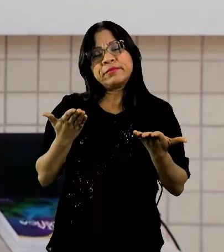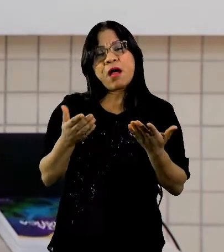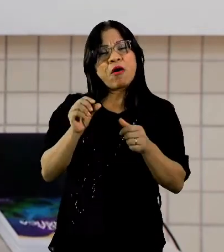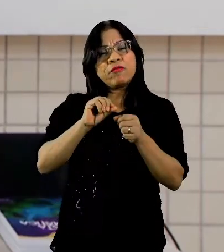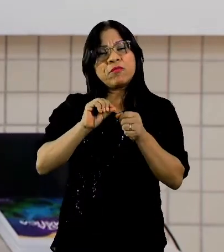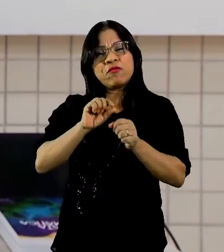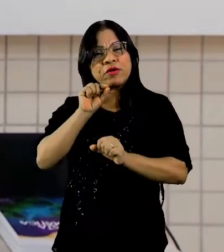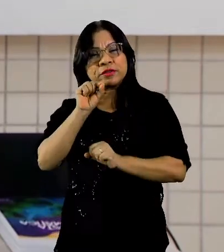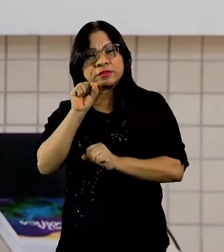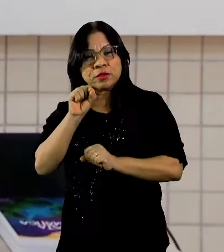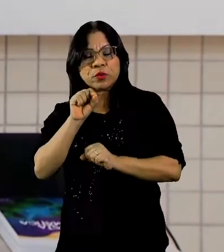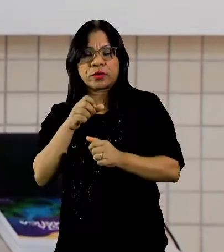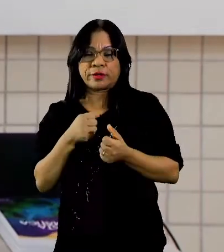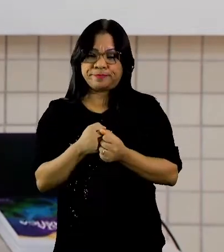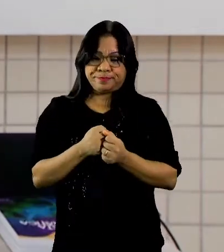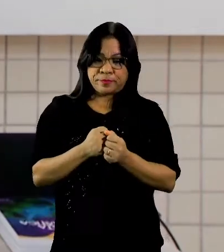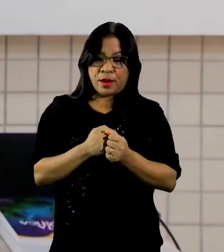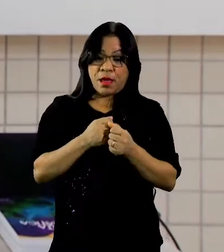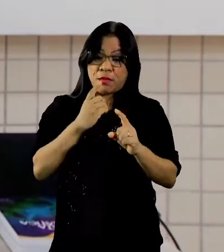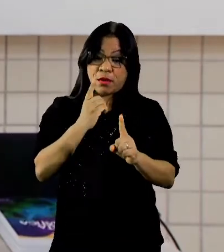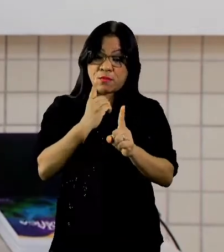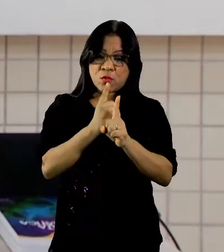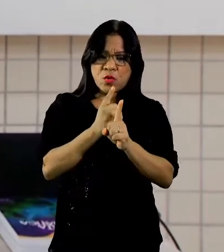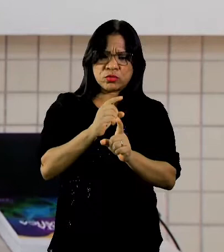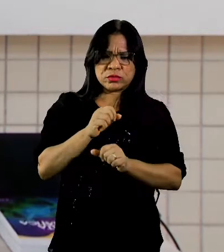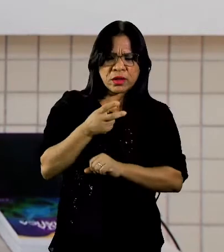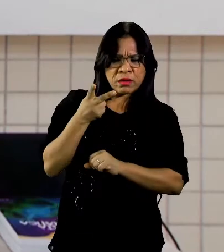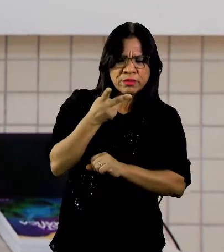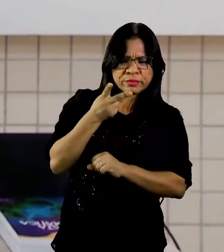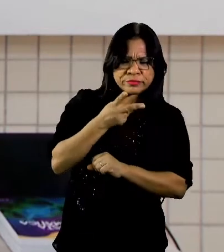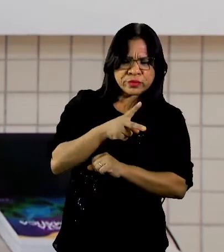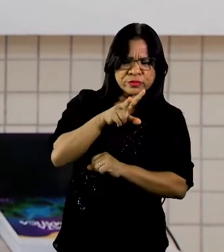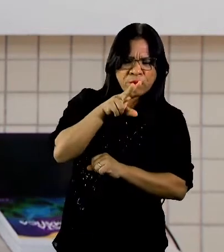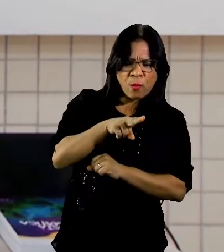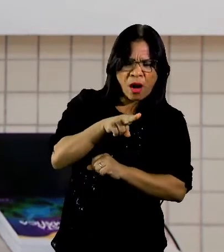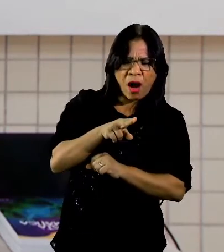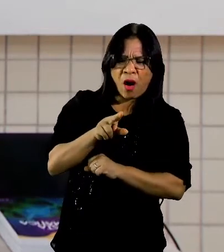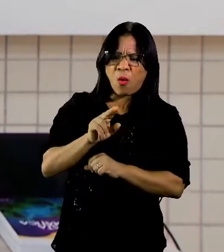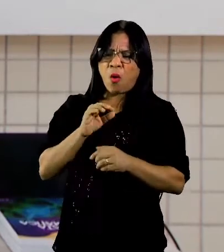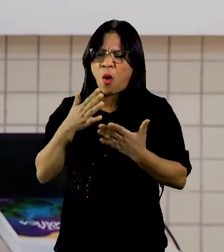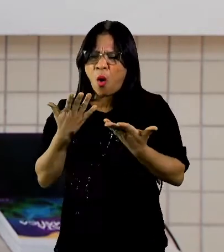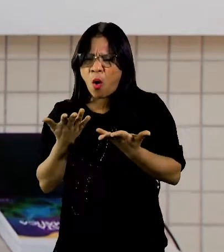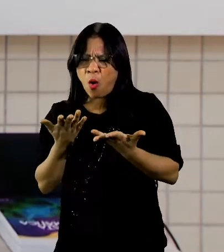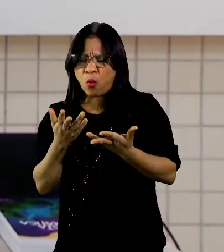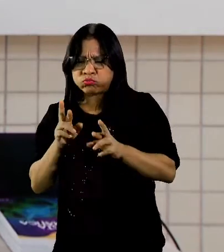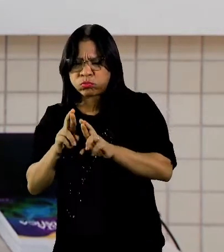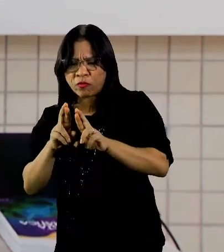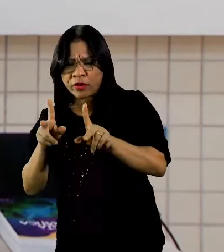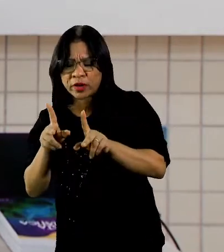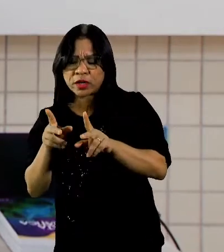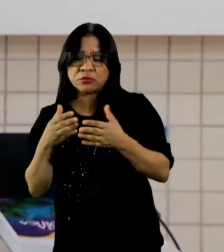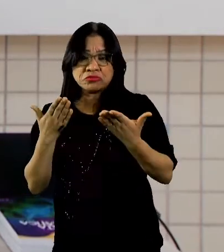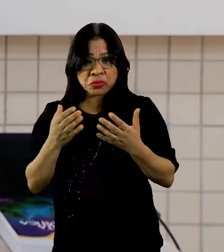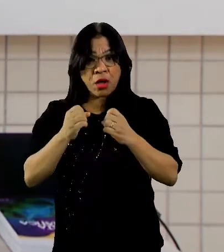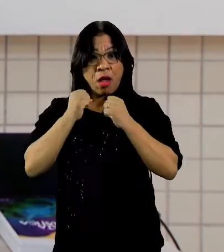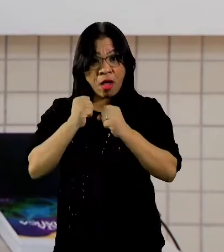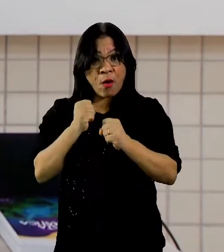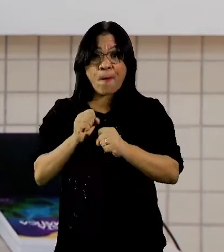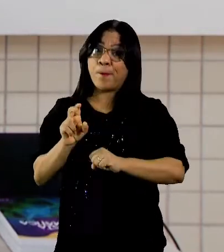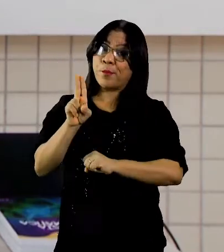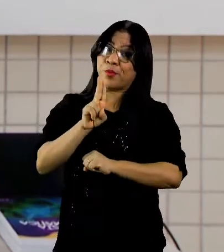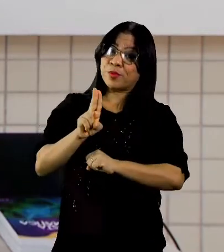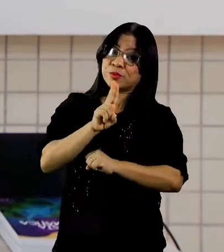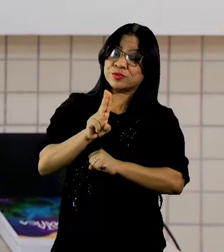que eu identifiquei que dois monômios ou mais são semelhantes, o que eu faço com essa informação? Eu posso utilizar essa informação para reduzir